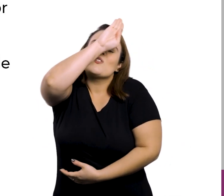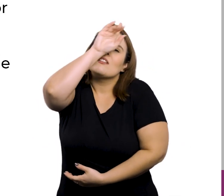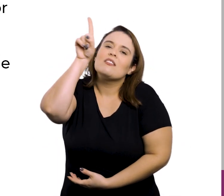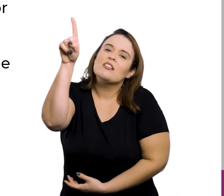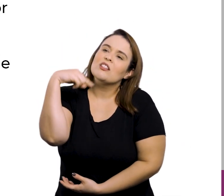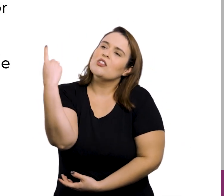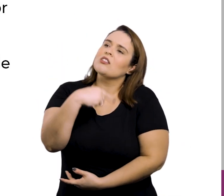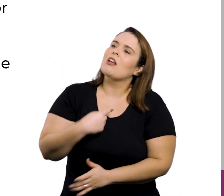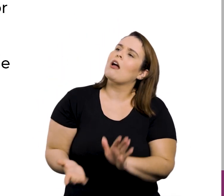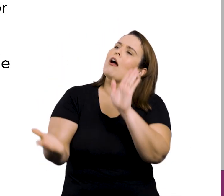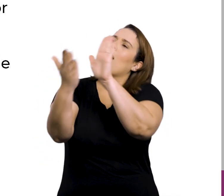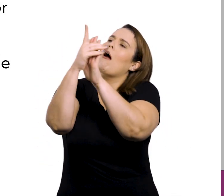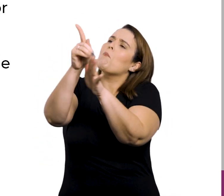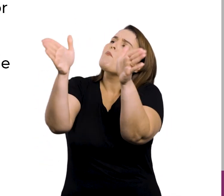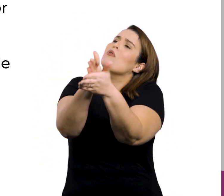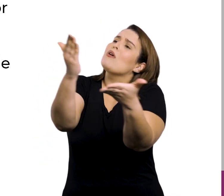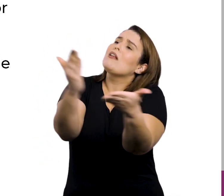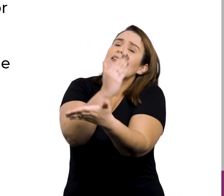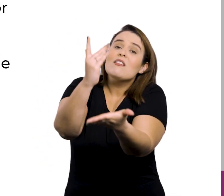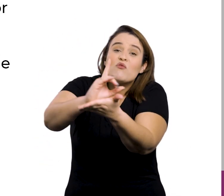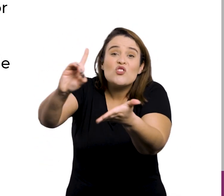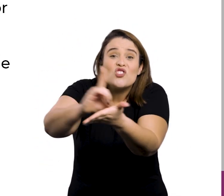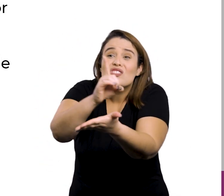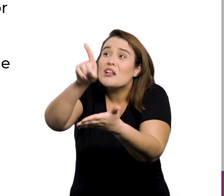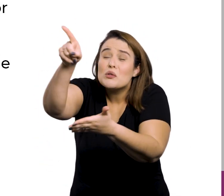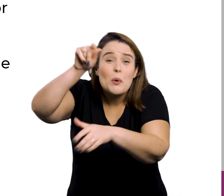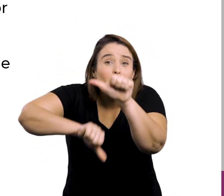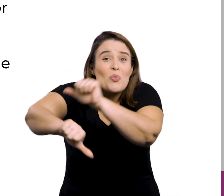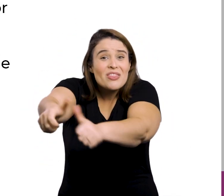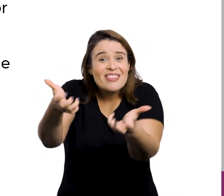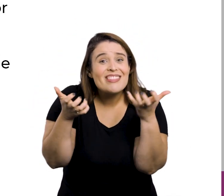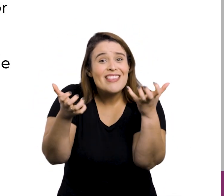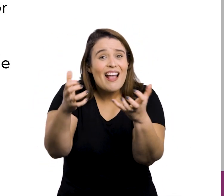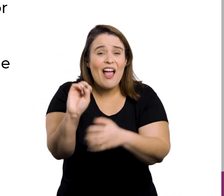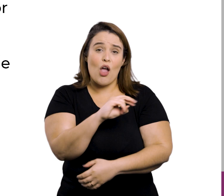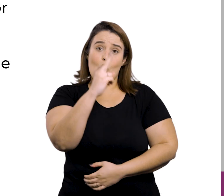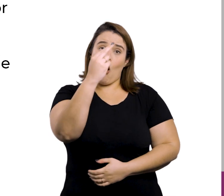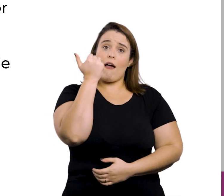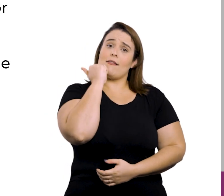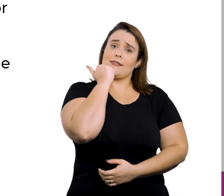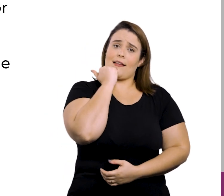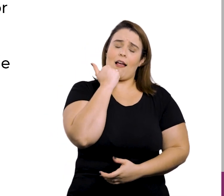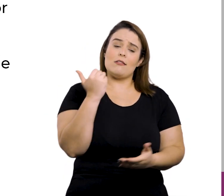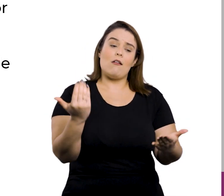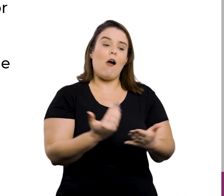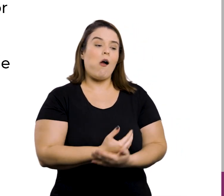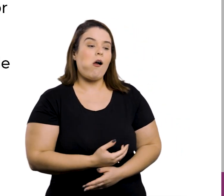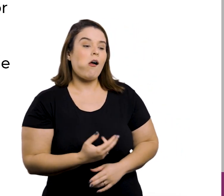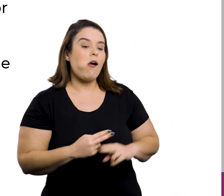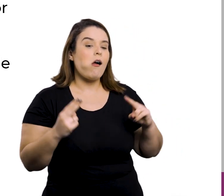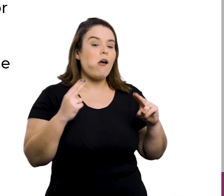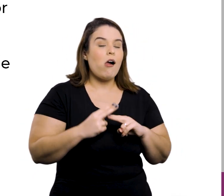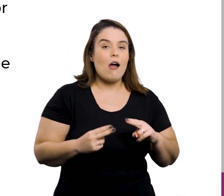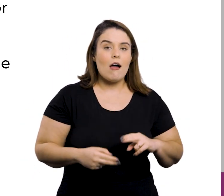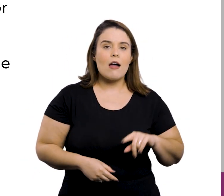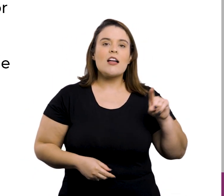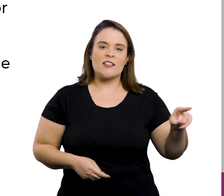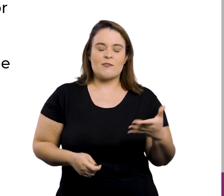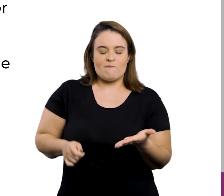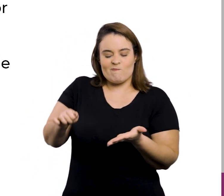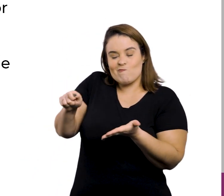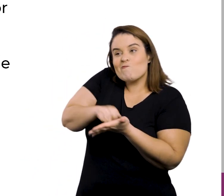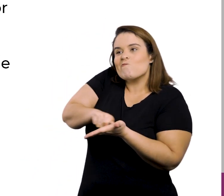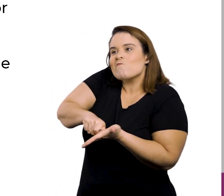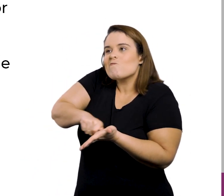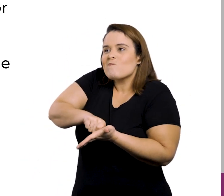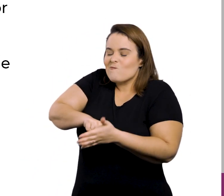vias institucionais ninguém conseguir impedir o governo Bolsonaro de adulterar os livros didáticos de história ou de falsificar os